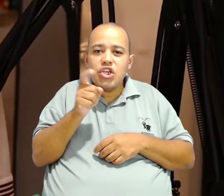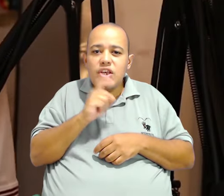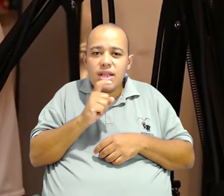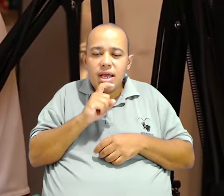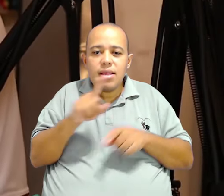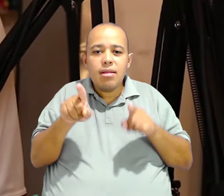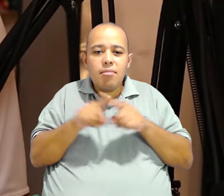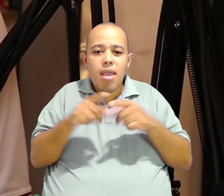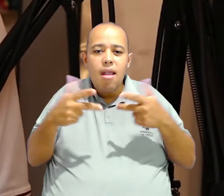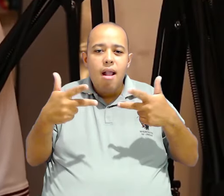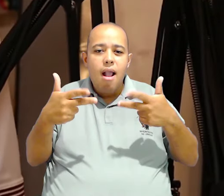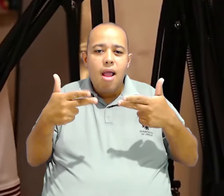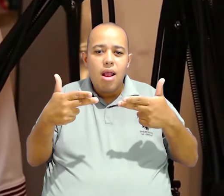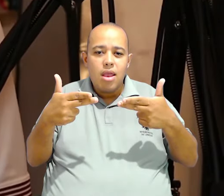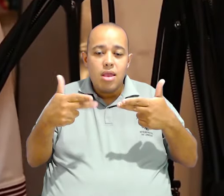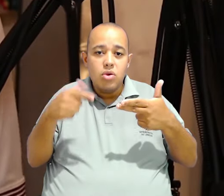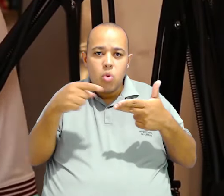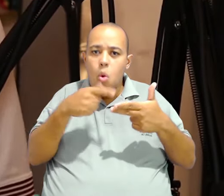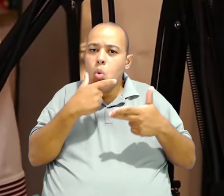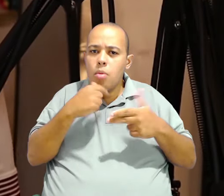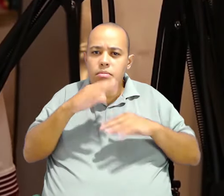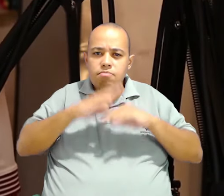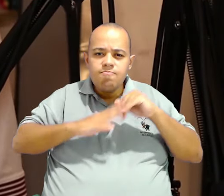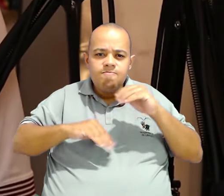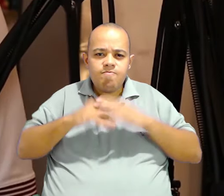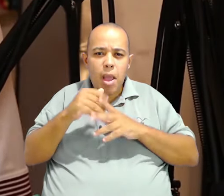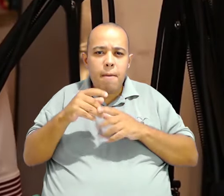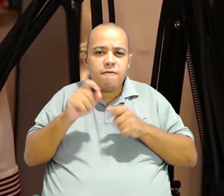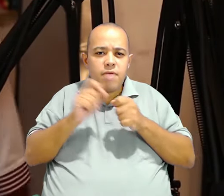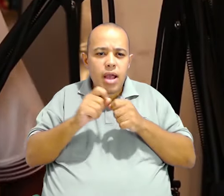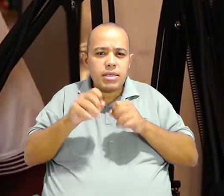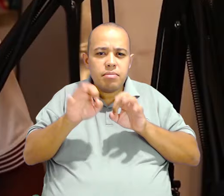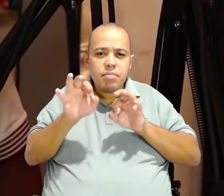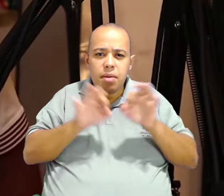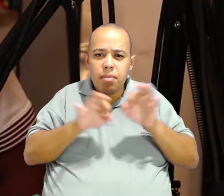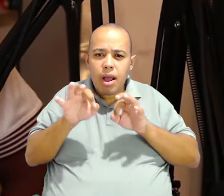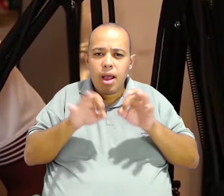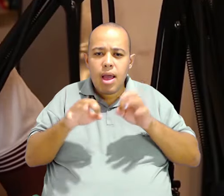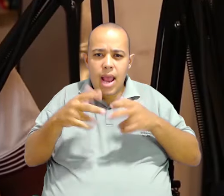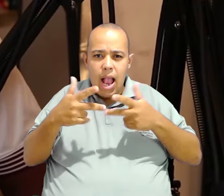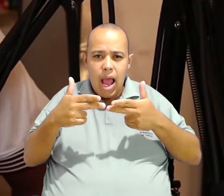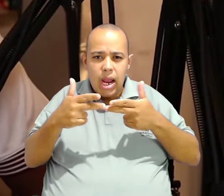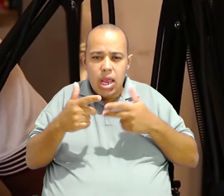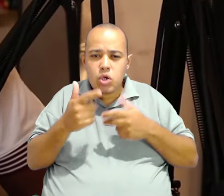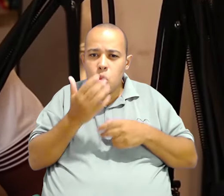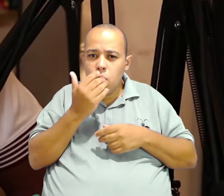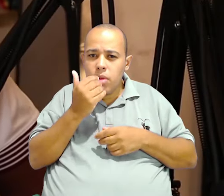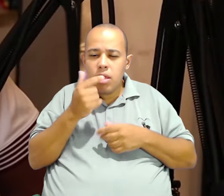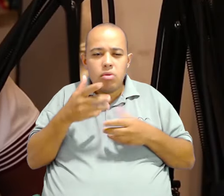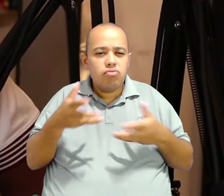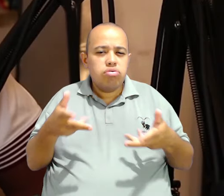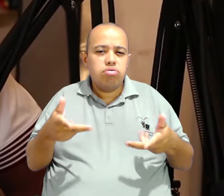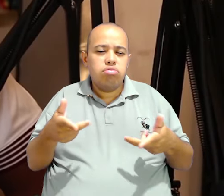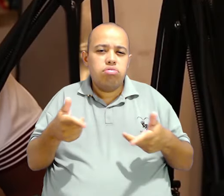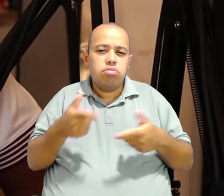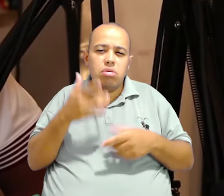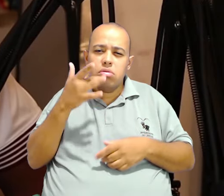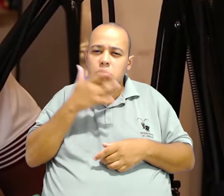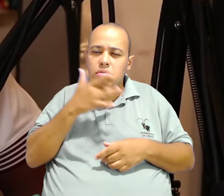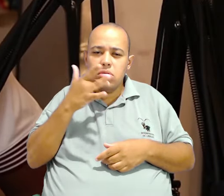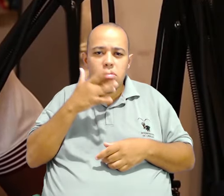porque o caranguejo Davi é um dos melhores caranguejos do estado. Desculpa aí os outros aí, mas o caranguejo do Davi é sensacional, até hoje,